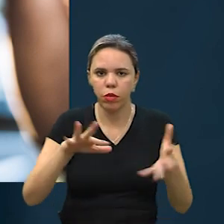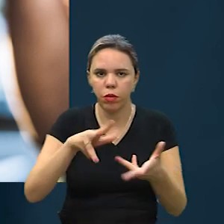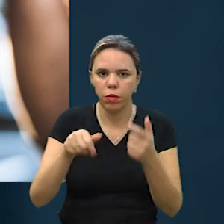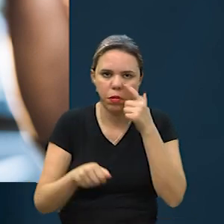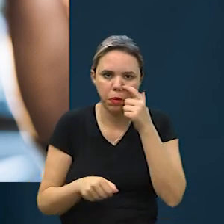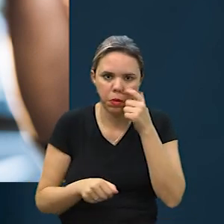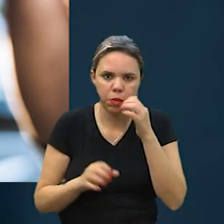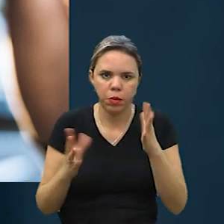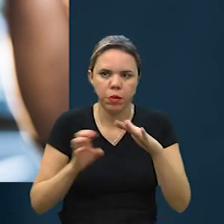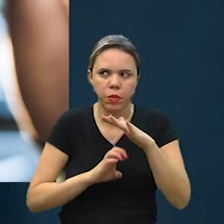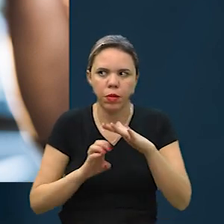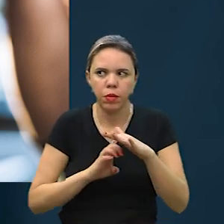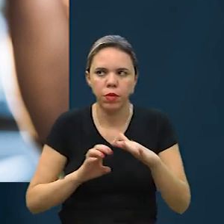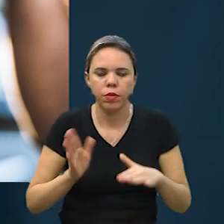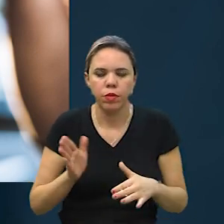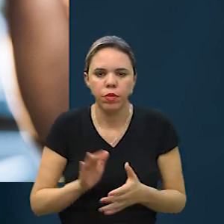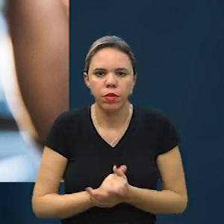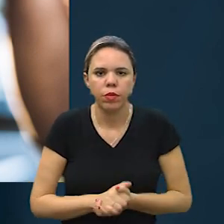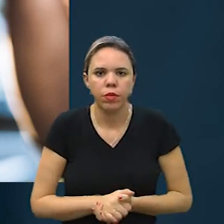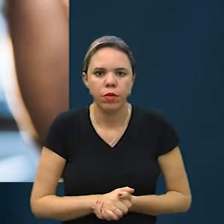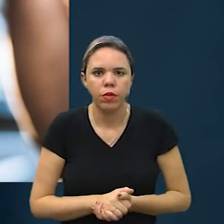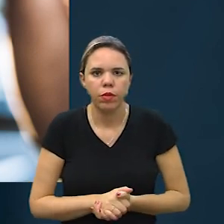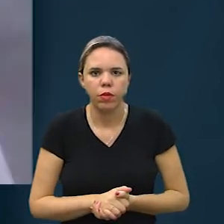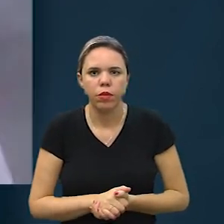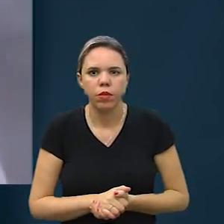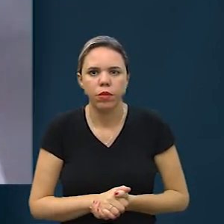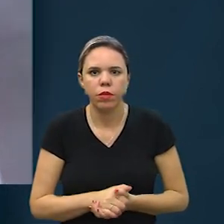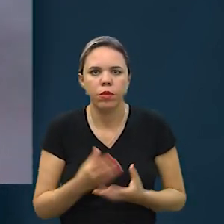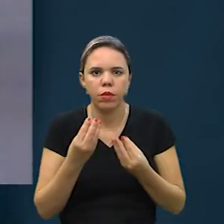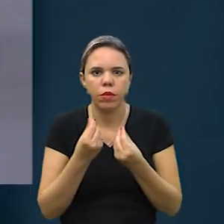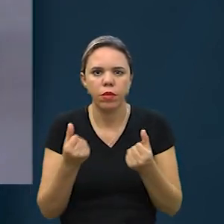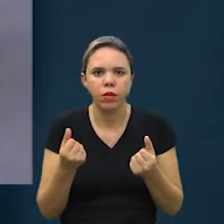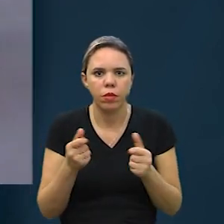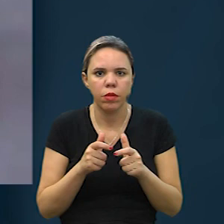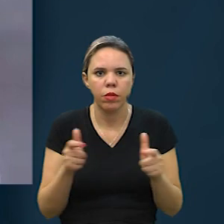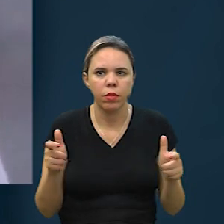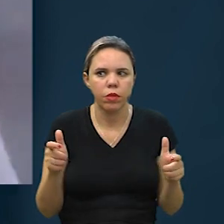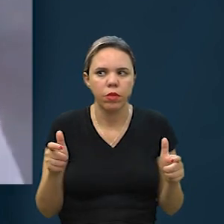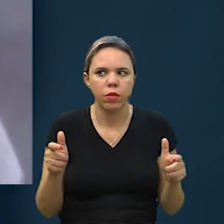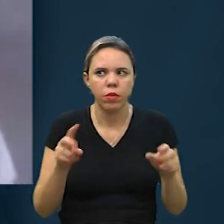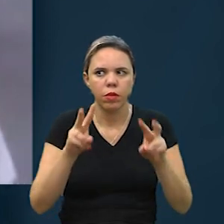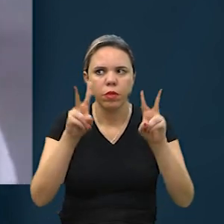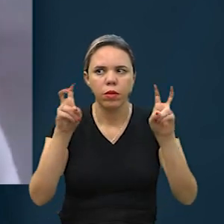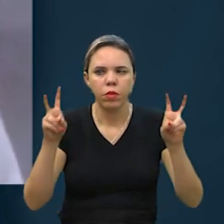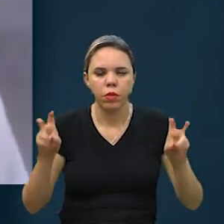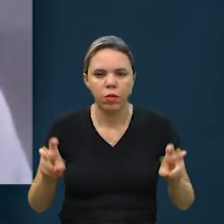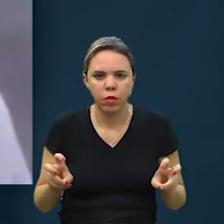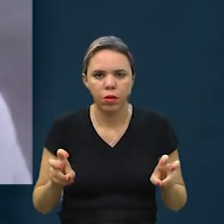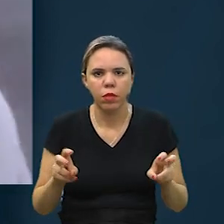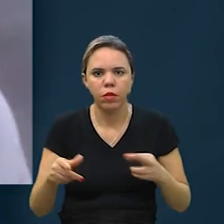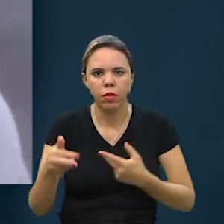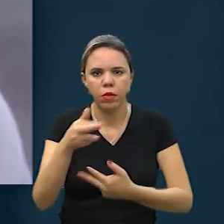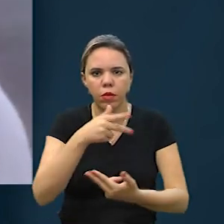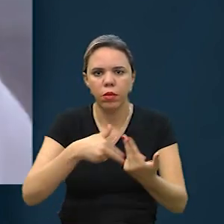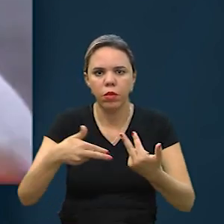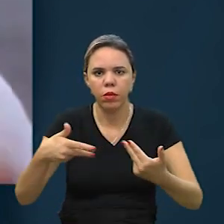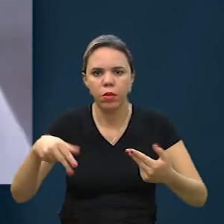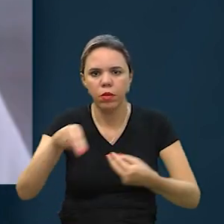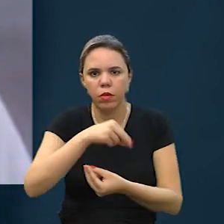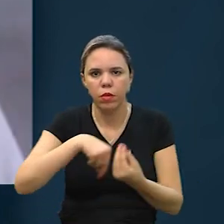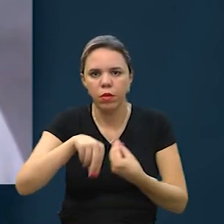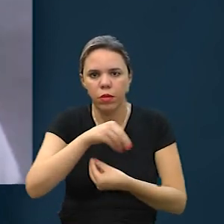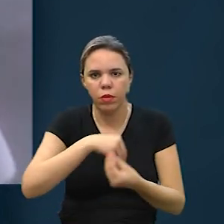as empresas hoje já estão com uma sensibilidade muito grande para o tema da diversidade, o que nos